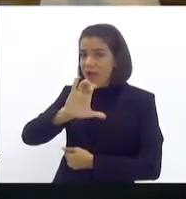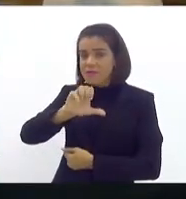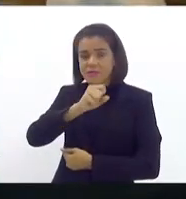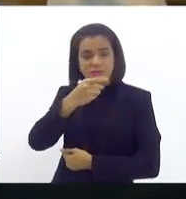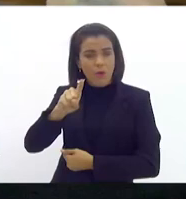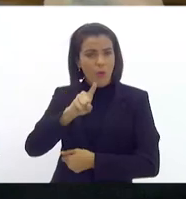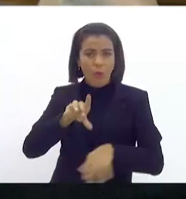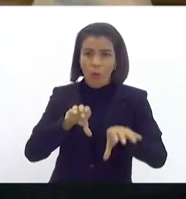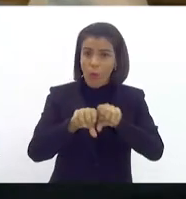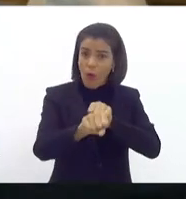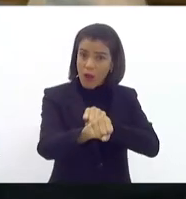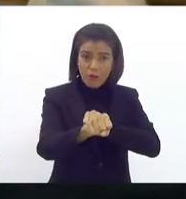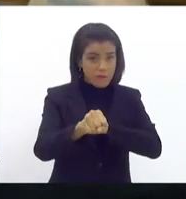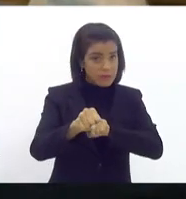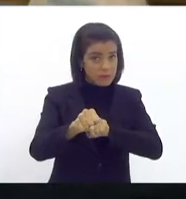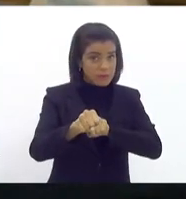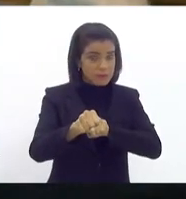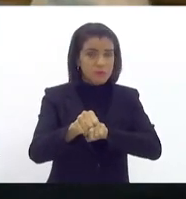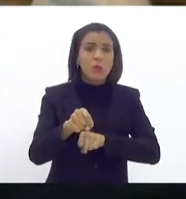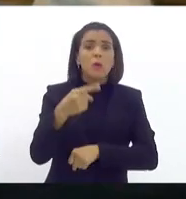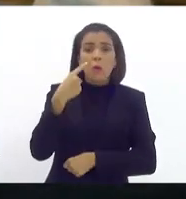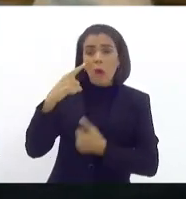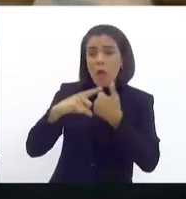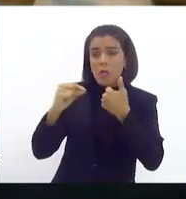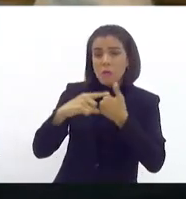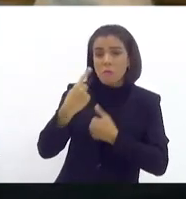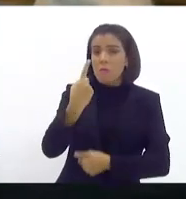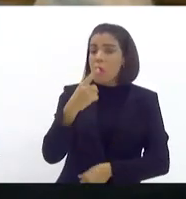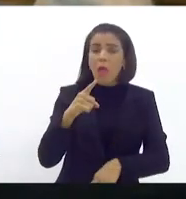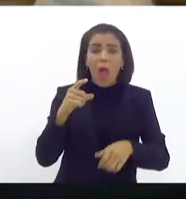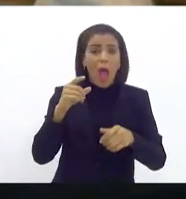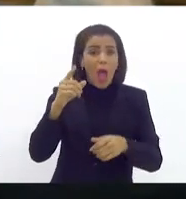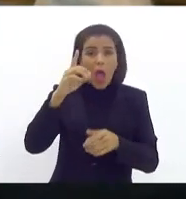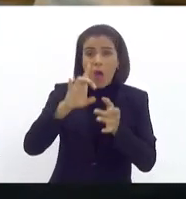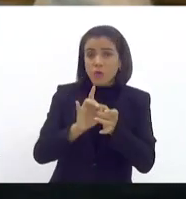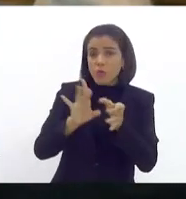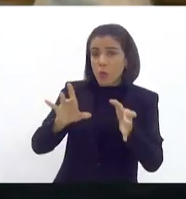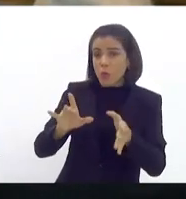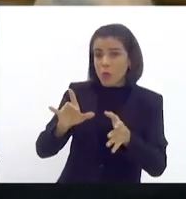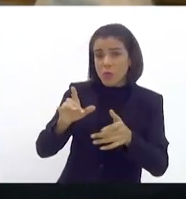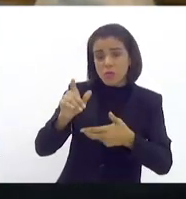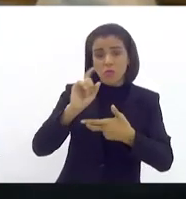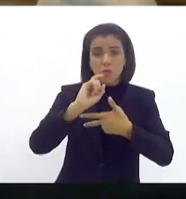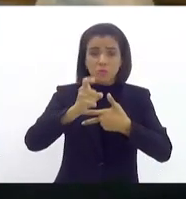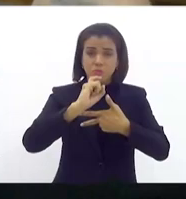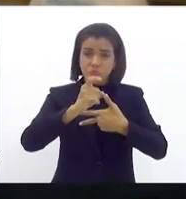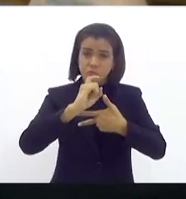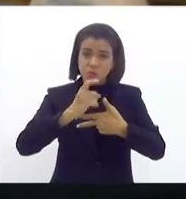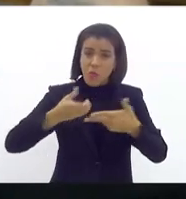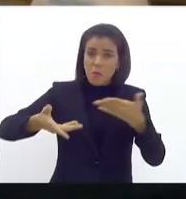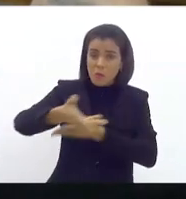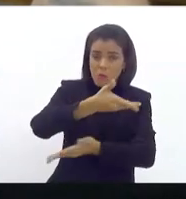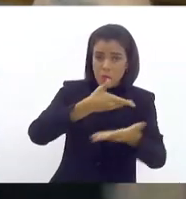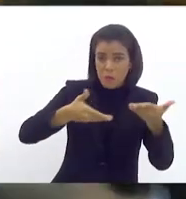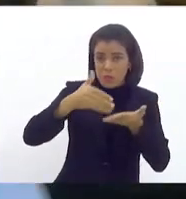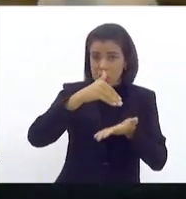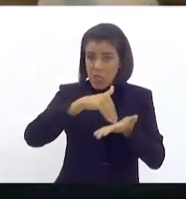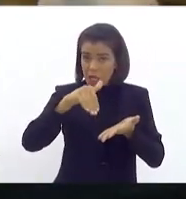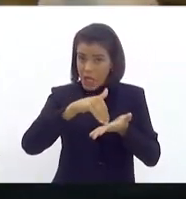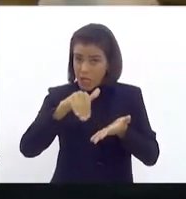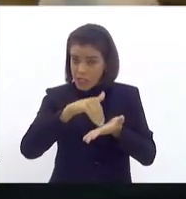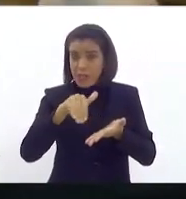É só alterar a emenda, porque o artigo 1º diz: fica autorizado o Poder Executivo, por intermédio da Secretaria X,